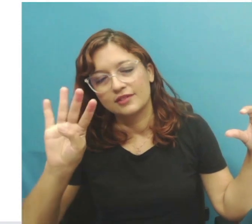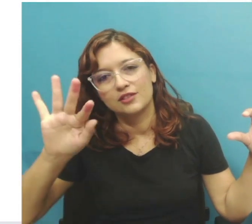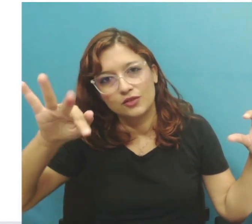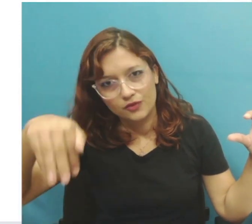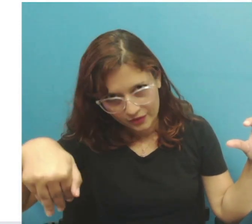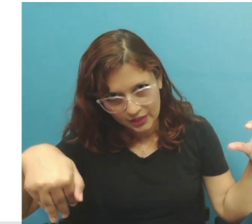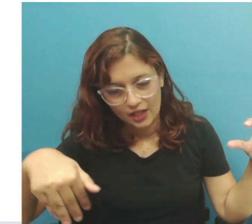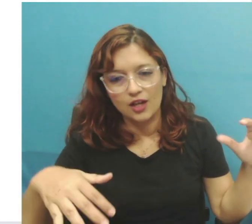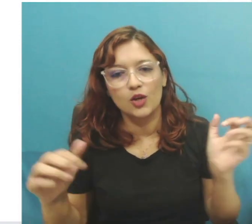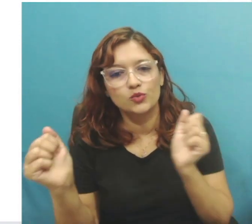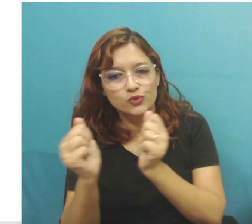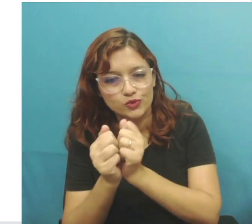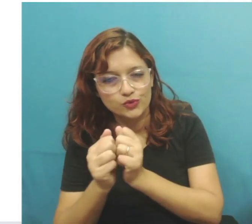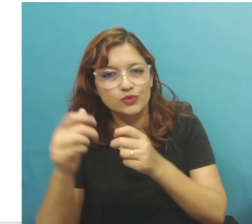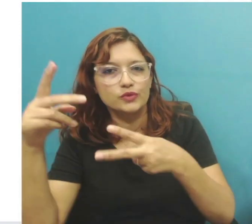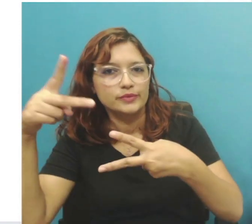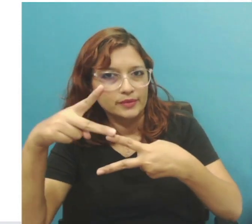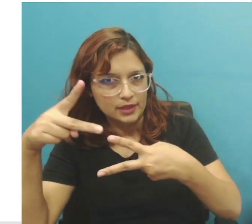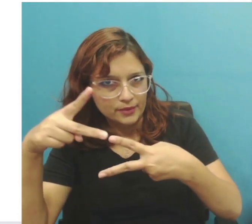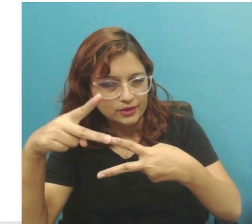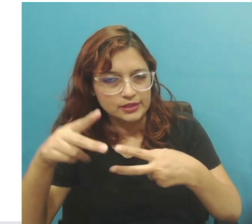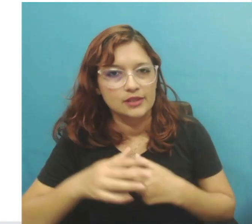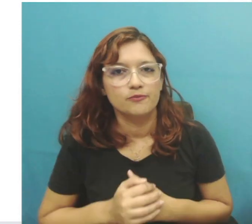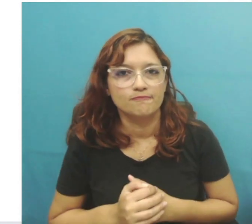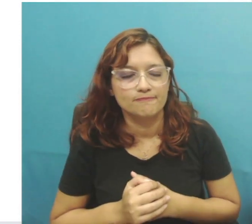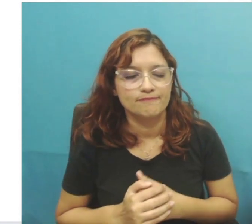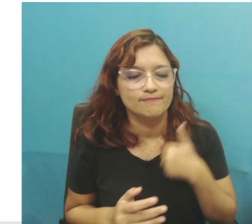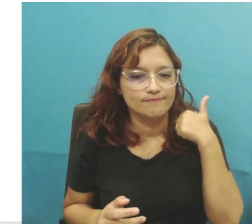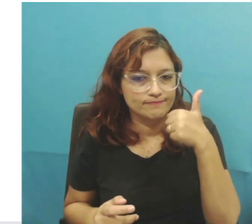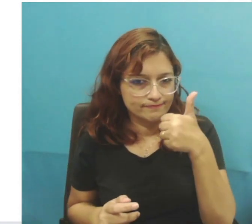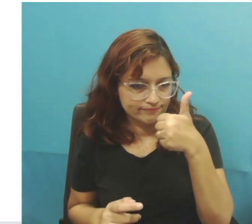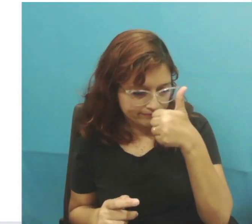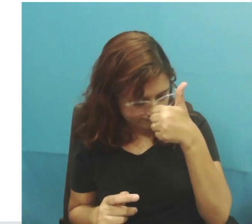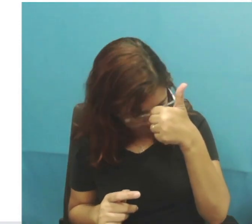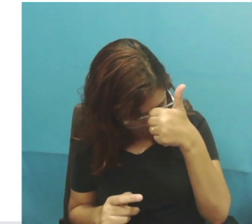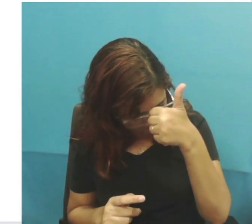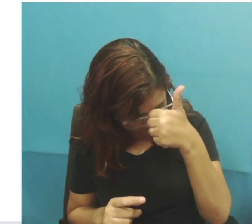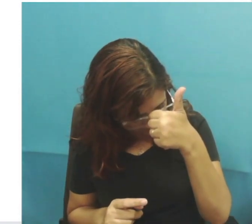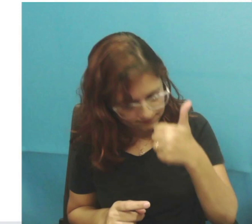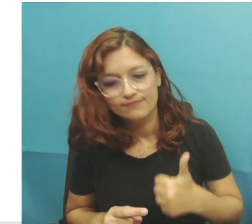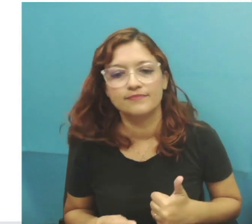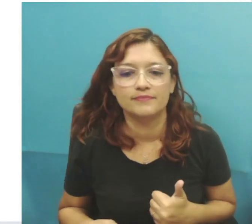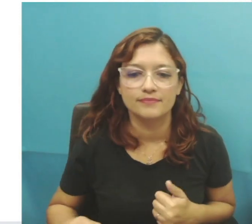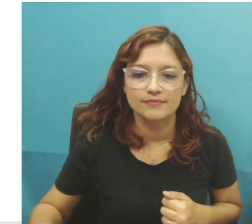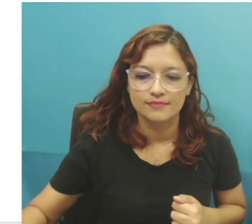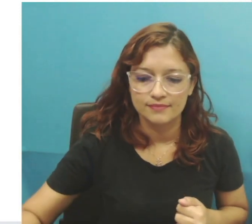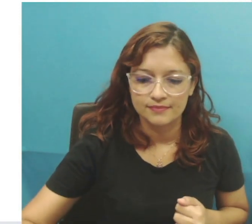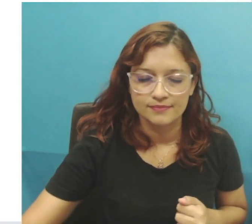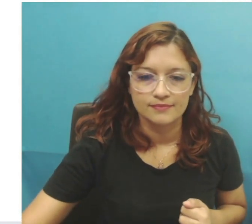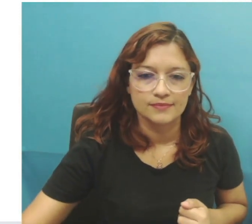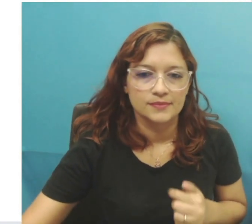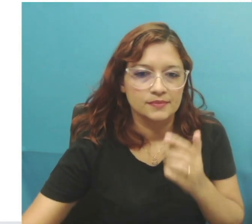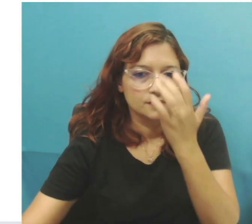vai estar no final da frase e vai estar acompanhada de preposição. Beleza?